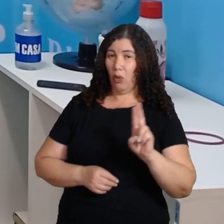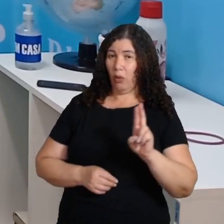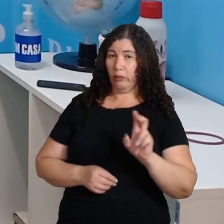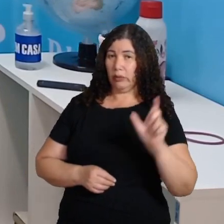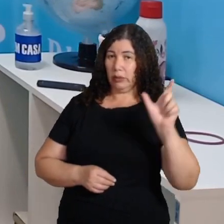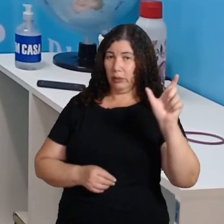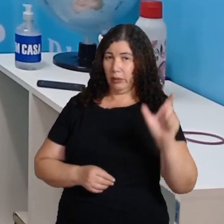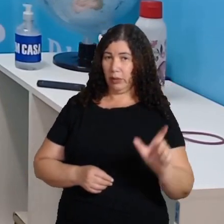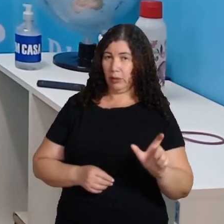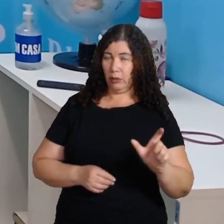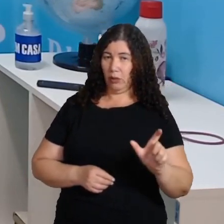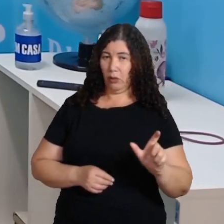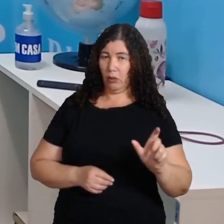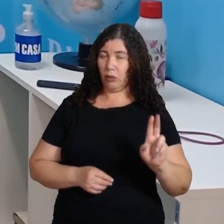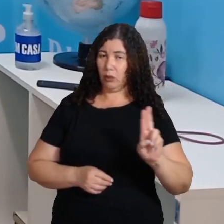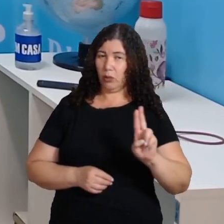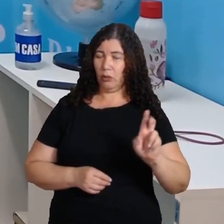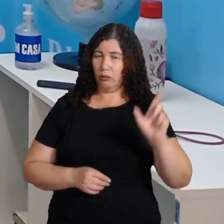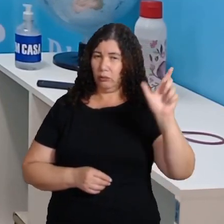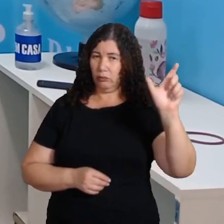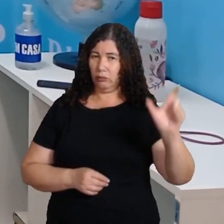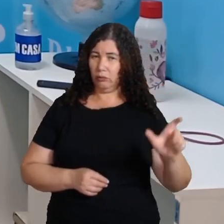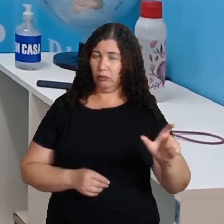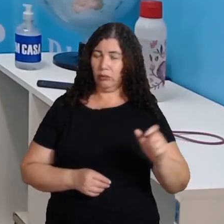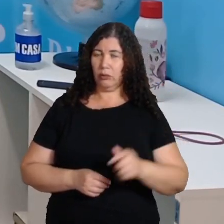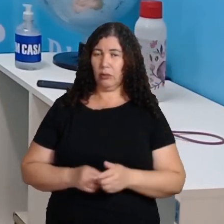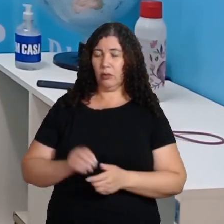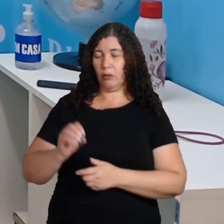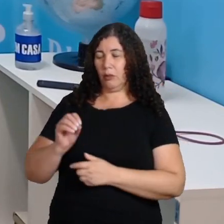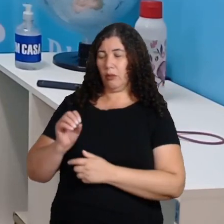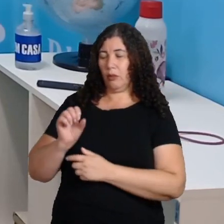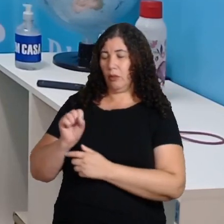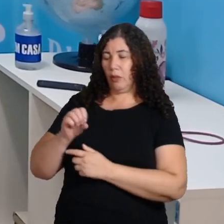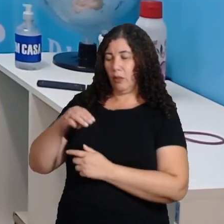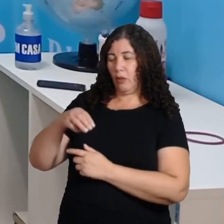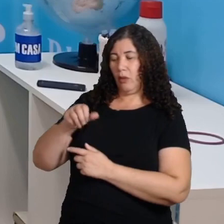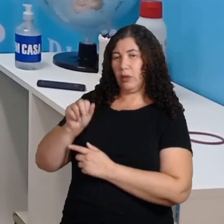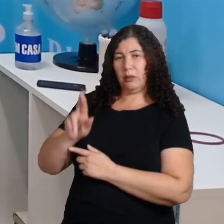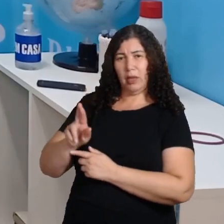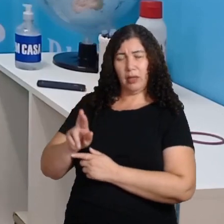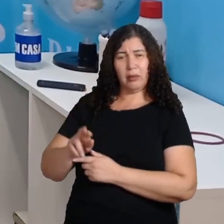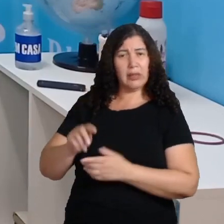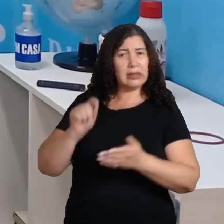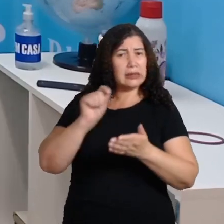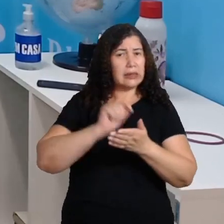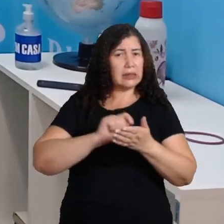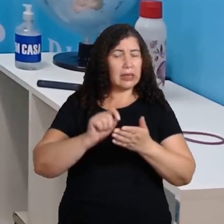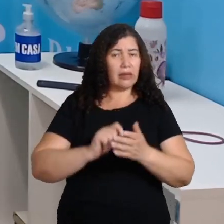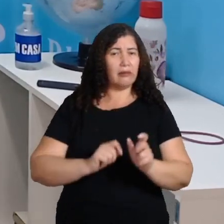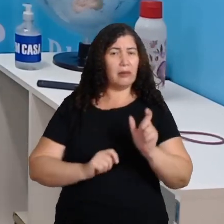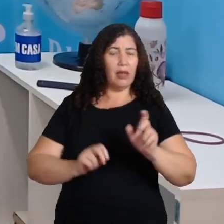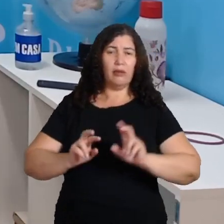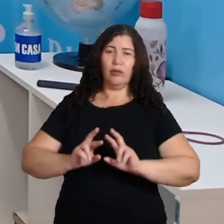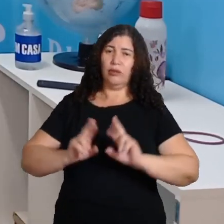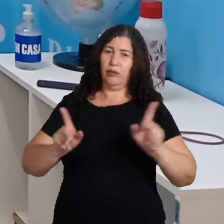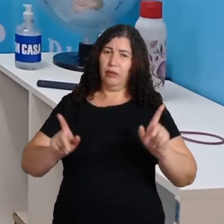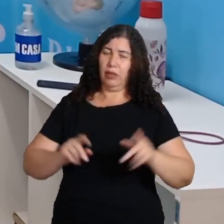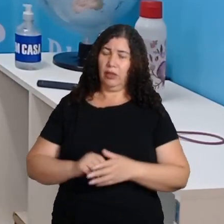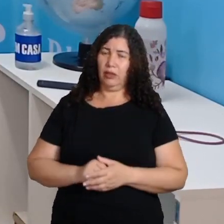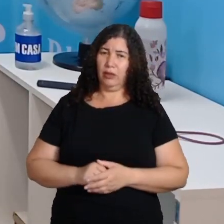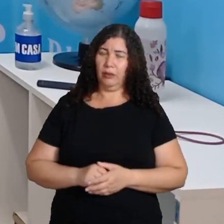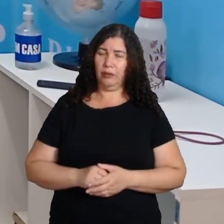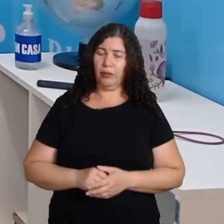um menino, ao nome de um homem, como é que eu falo? Osmar. Mas a escrita é diferente. Osmar